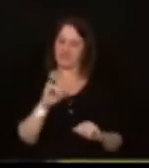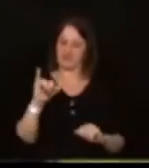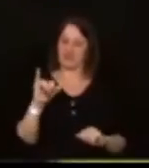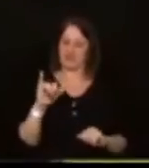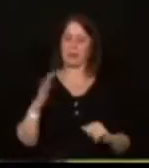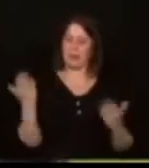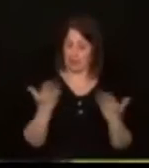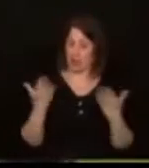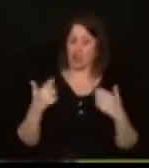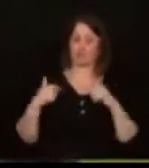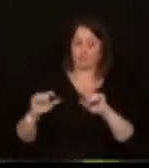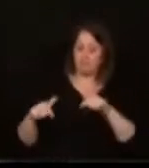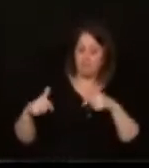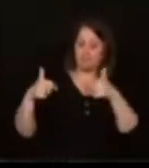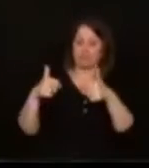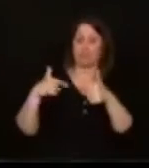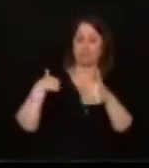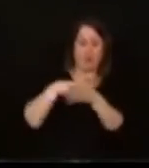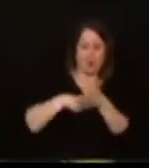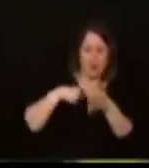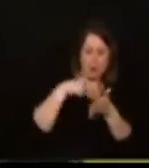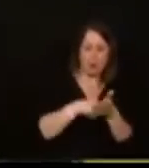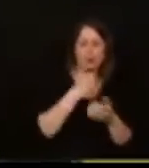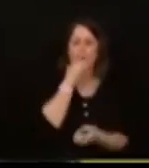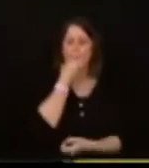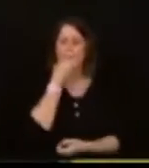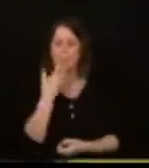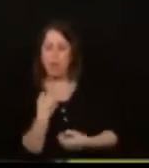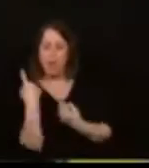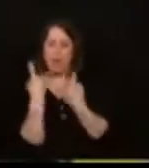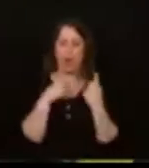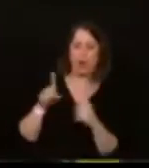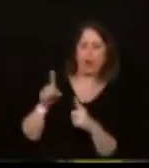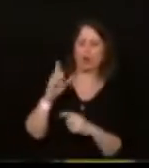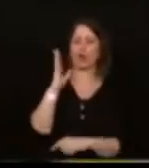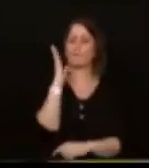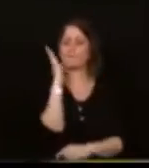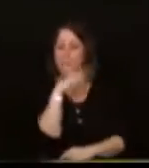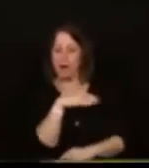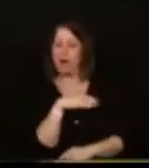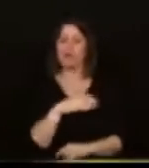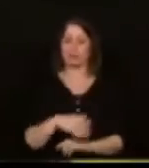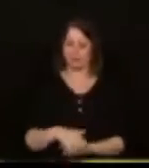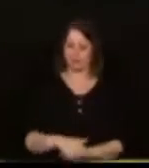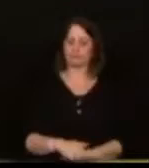pela frente uma luta do bem contra o mal.